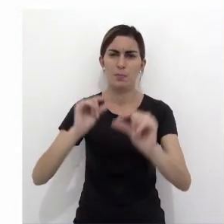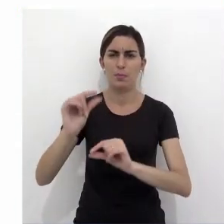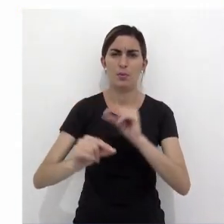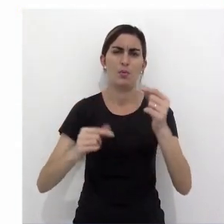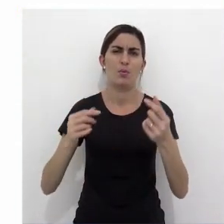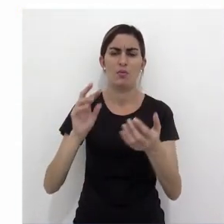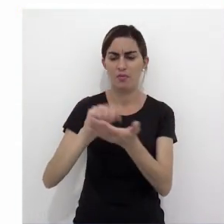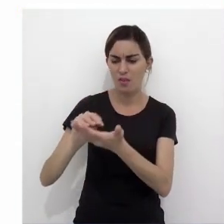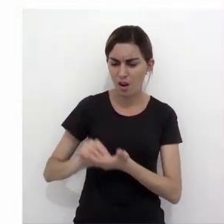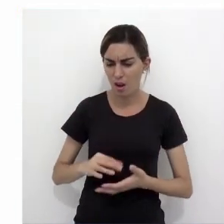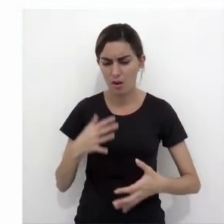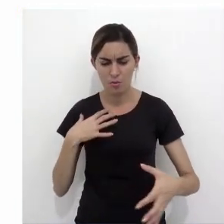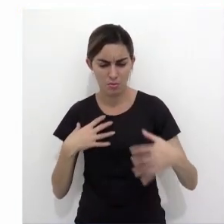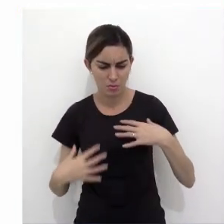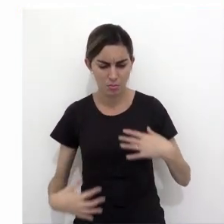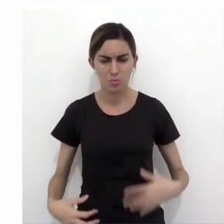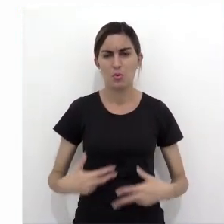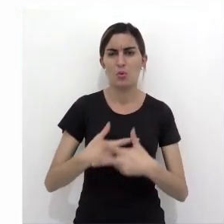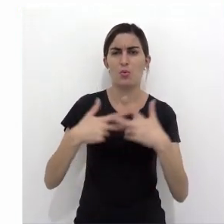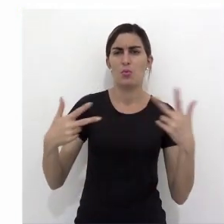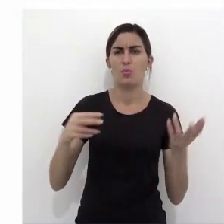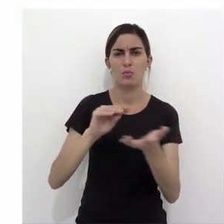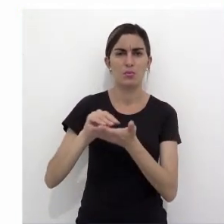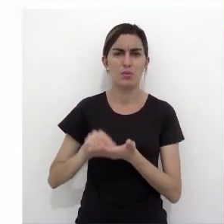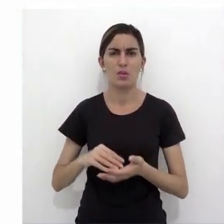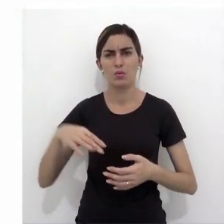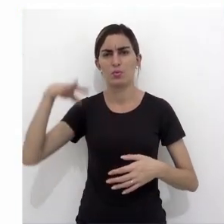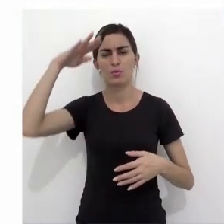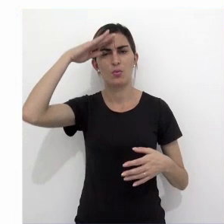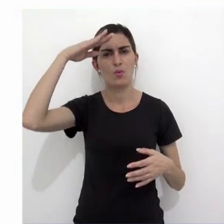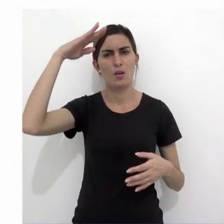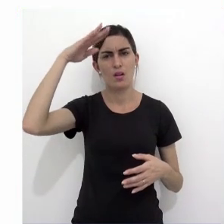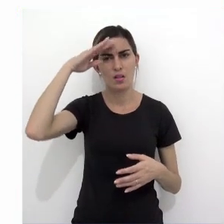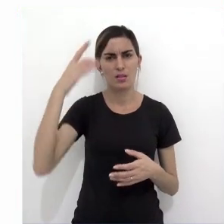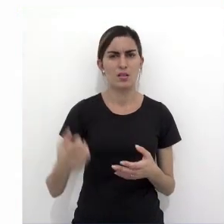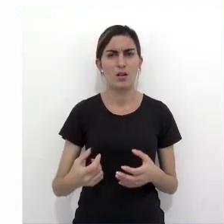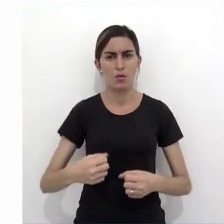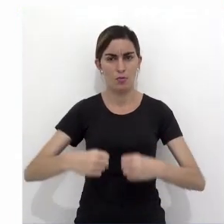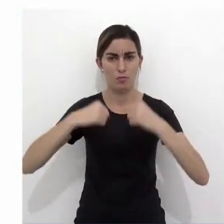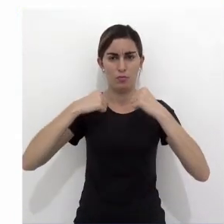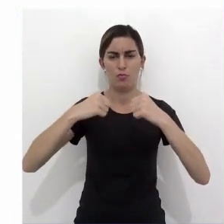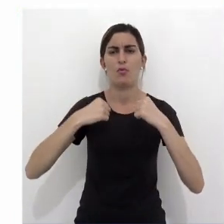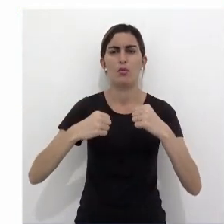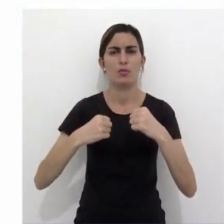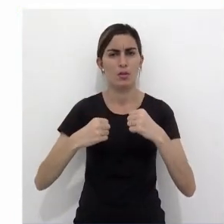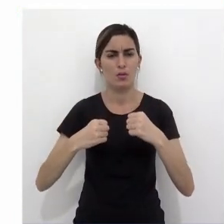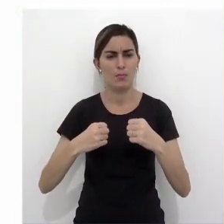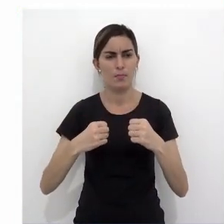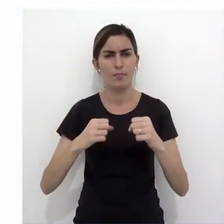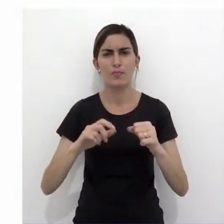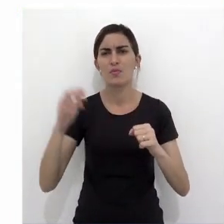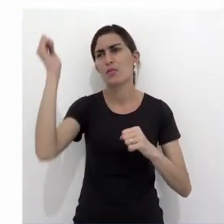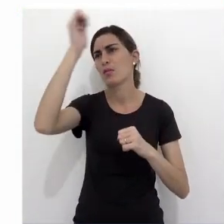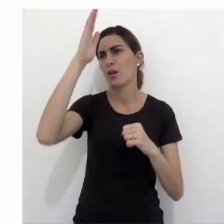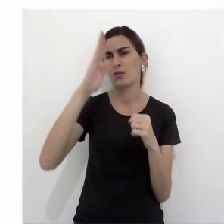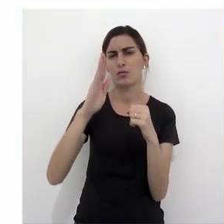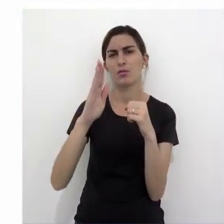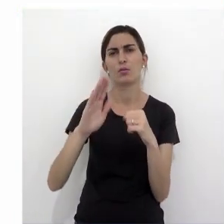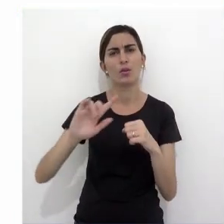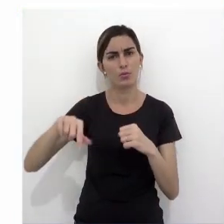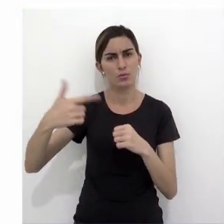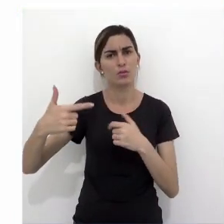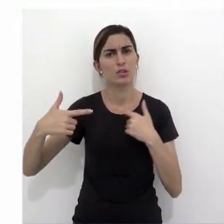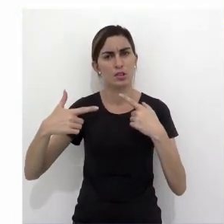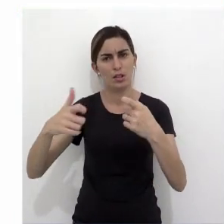de investimentos. Não é? O exército saiu fortalecido nacionalmente após a Guerra do